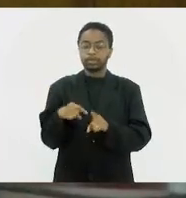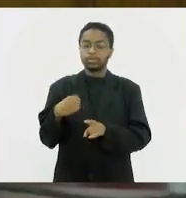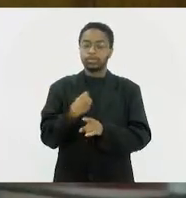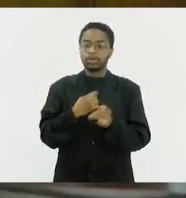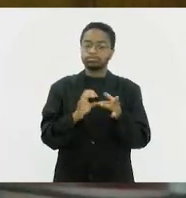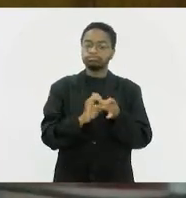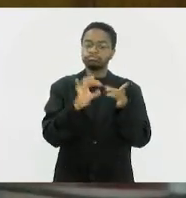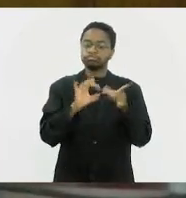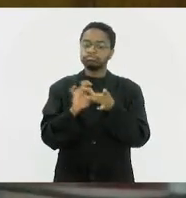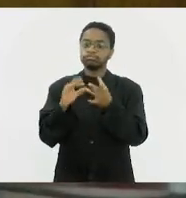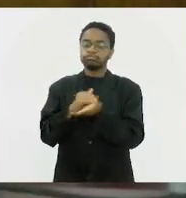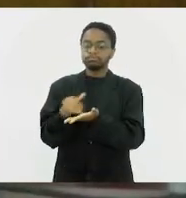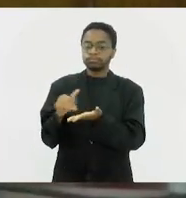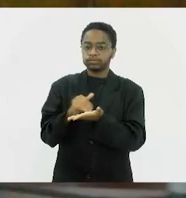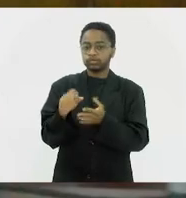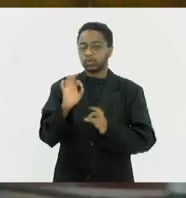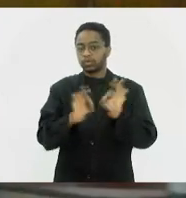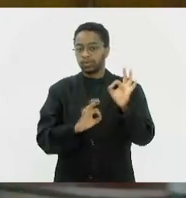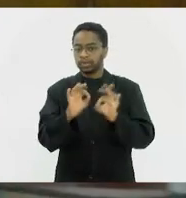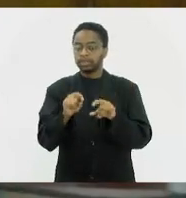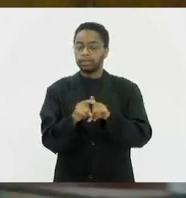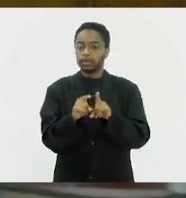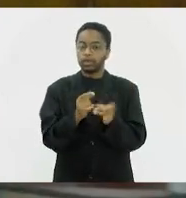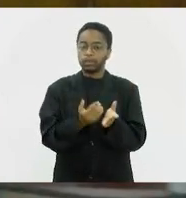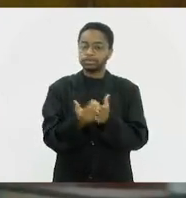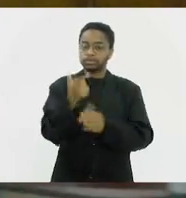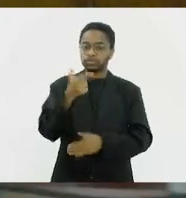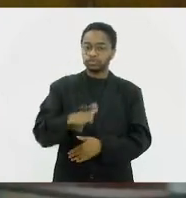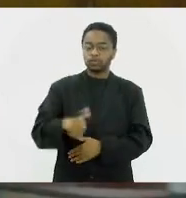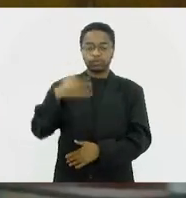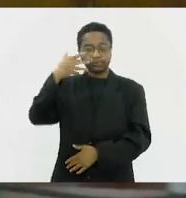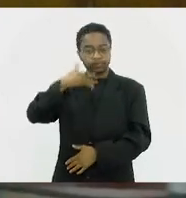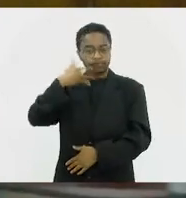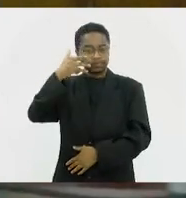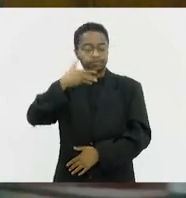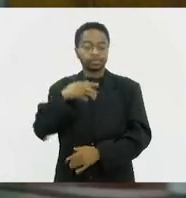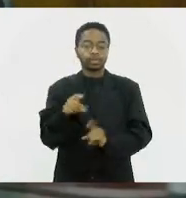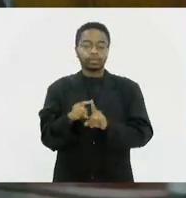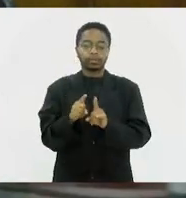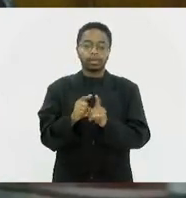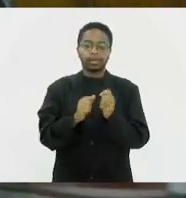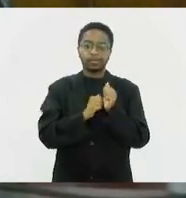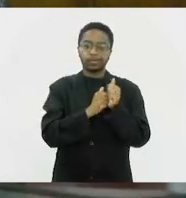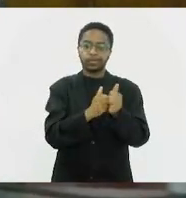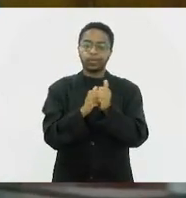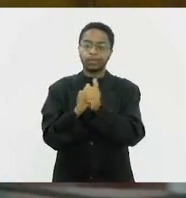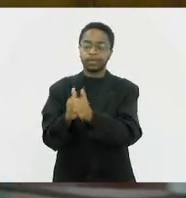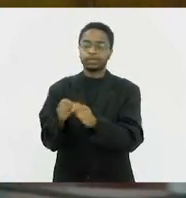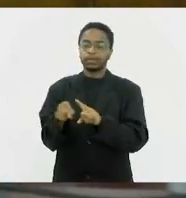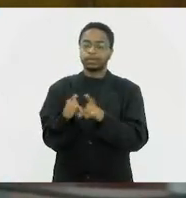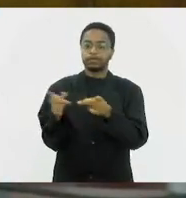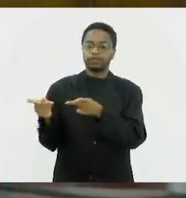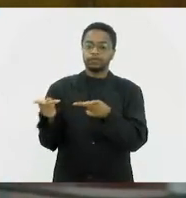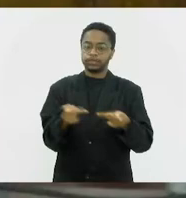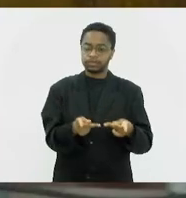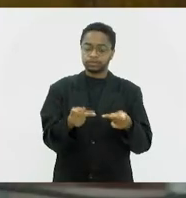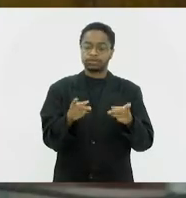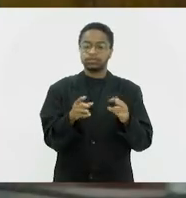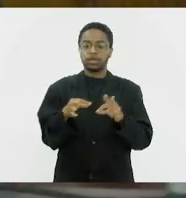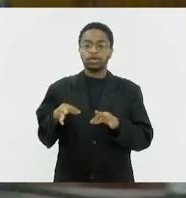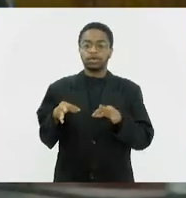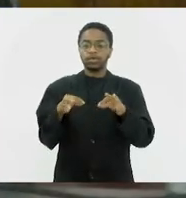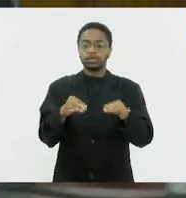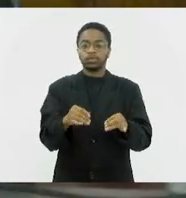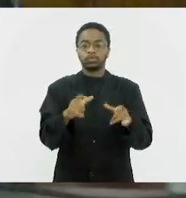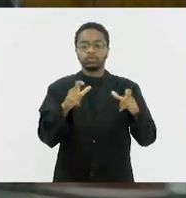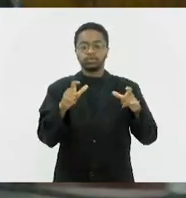e esse mês já reativaremos as nossas palestras, os nossos acompanhamentos e as nossas visitas a todos os